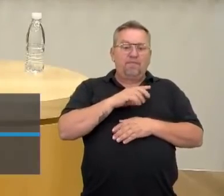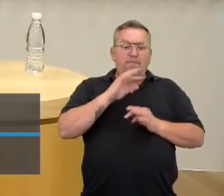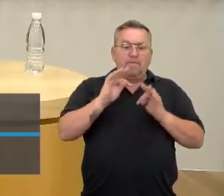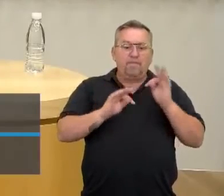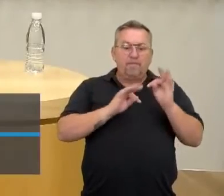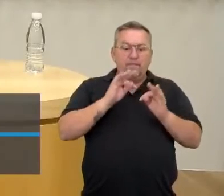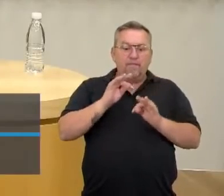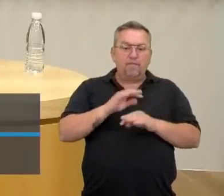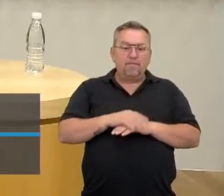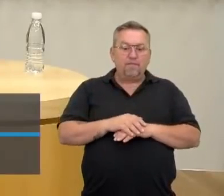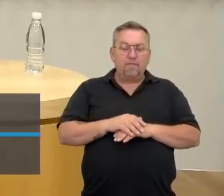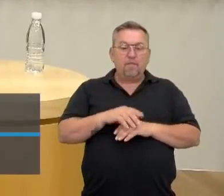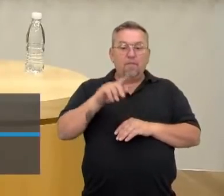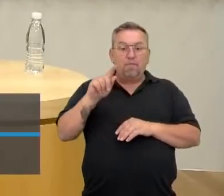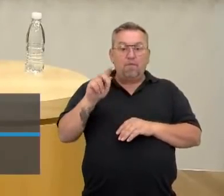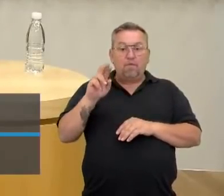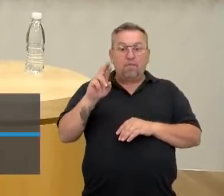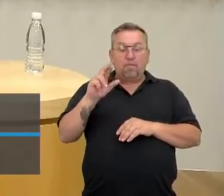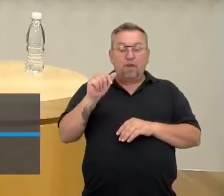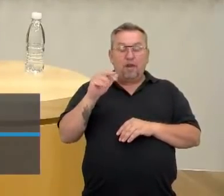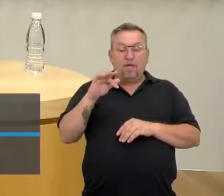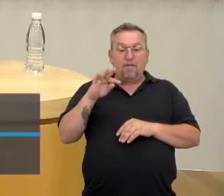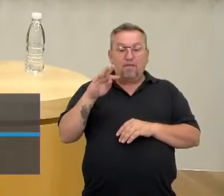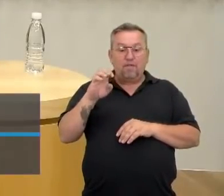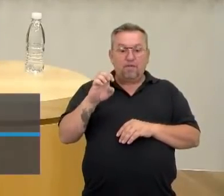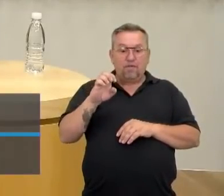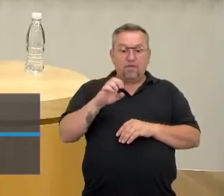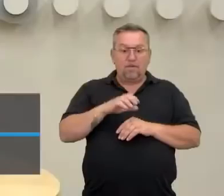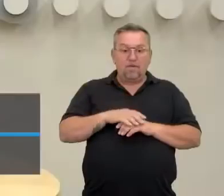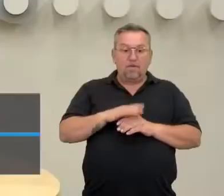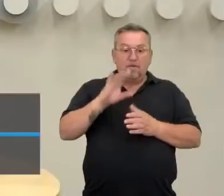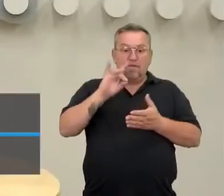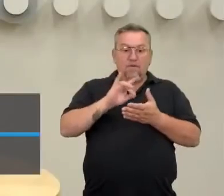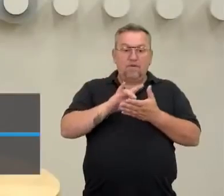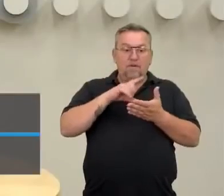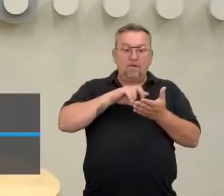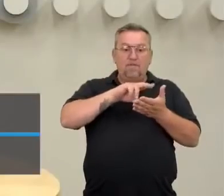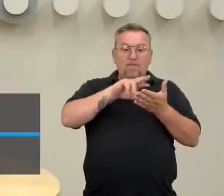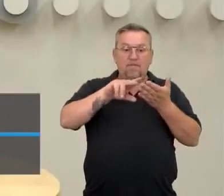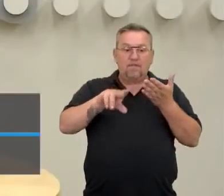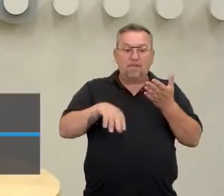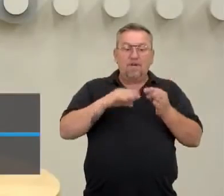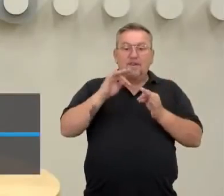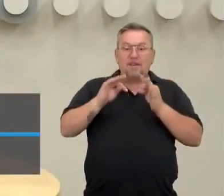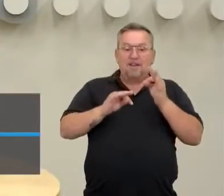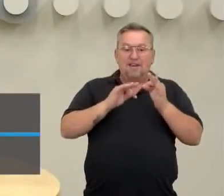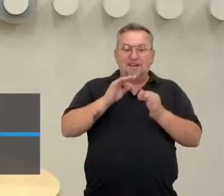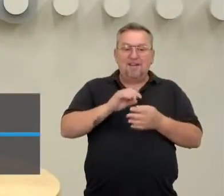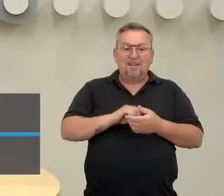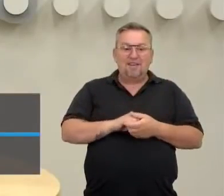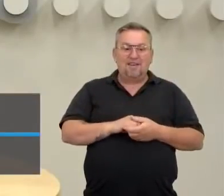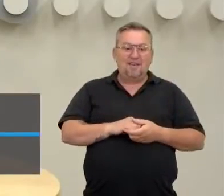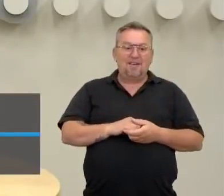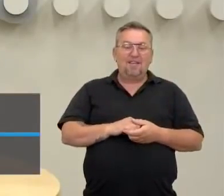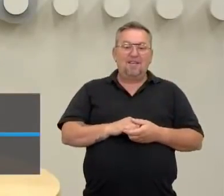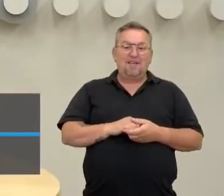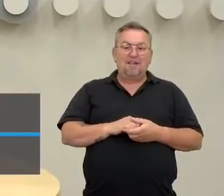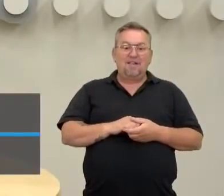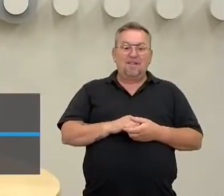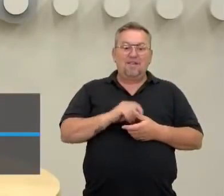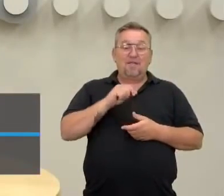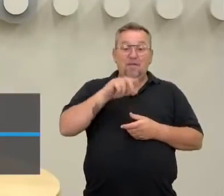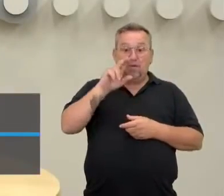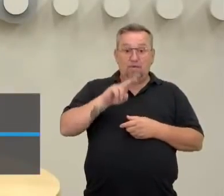A grafite não é aleatório. Não. O grafite, na verdade, ele tem várias técnicas, né? Não é apenas uma, tá? Você tanto